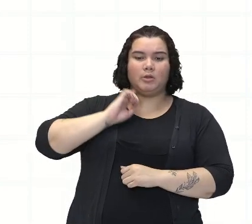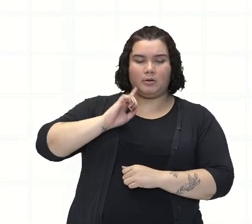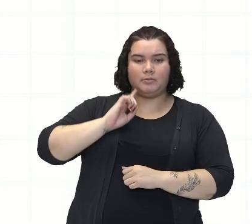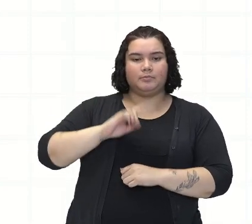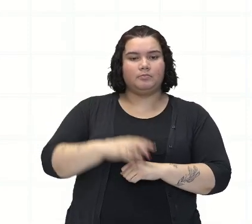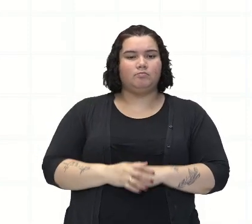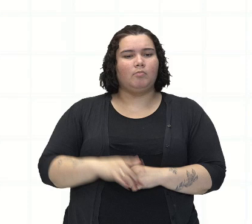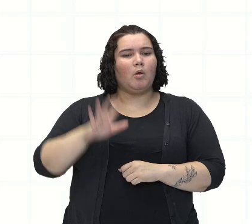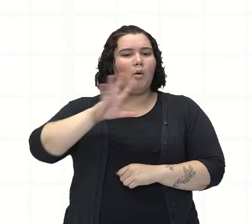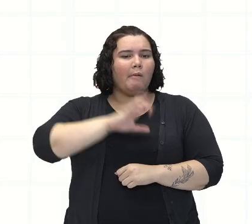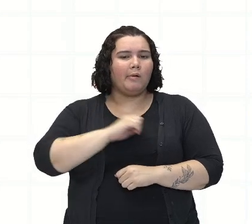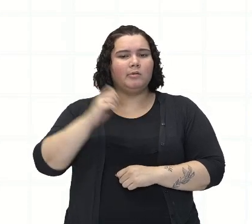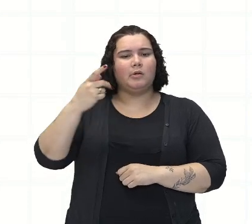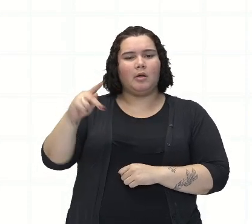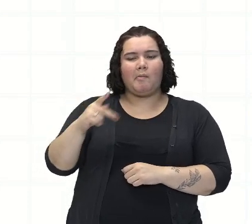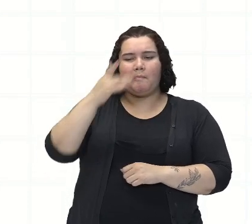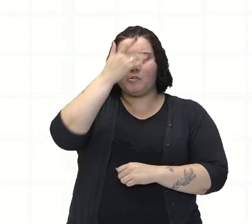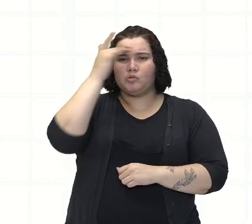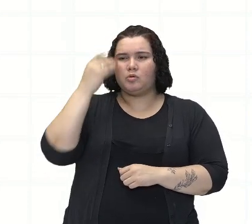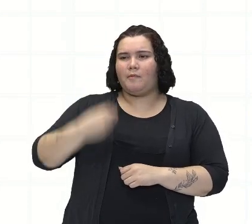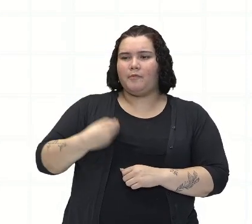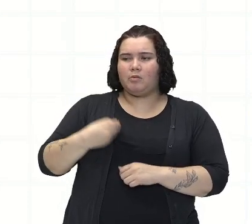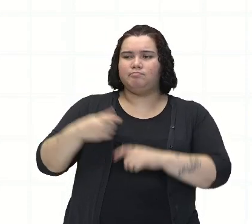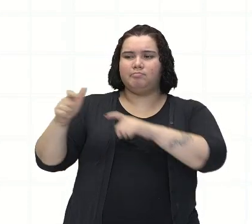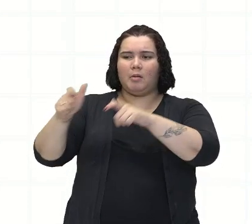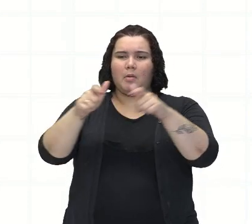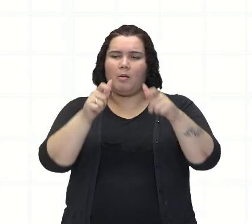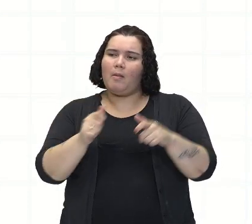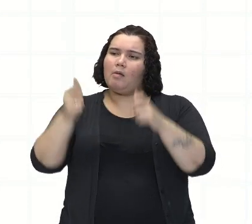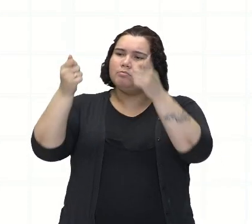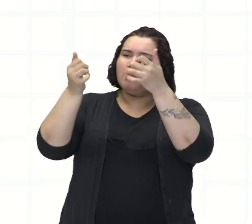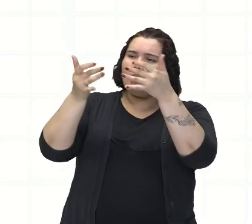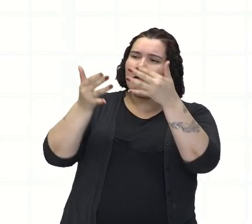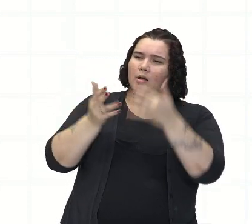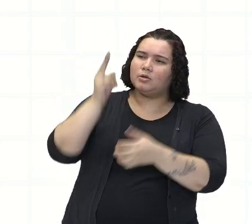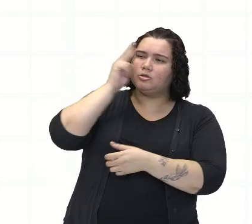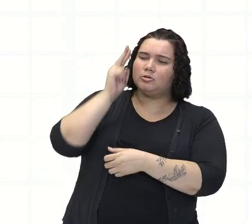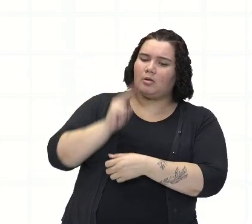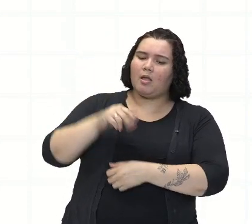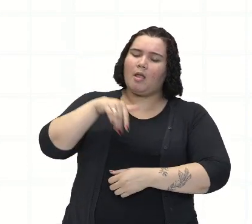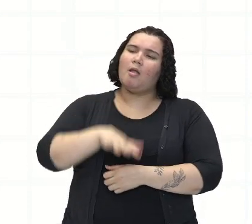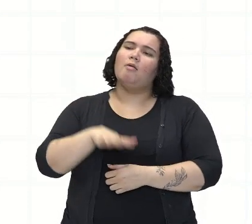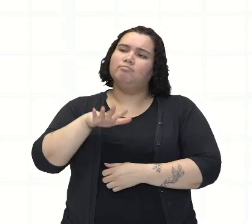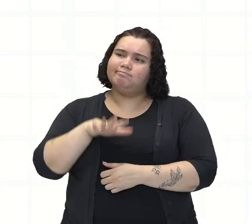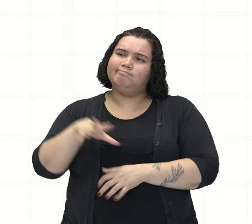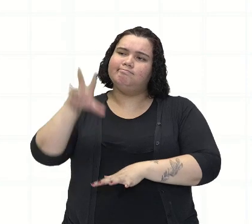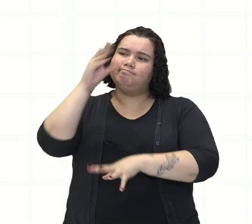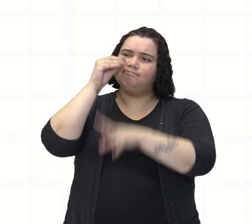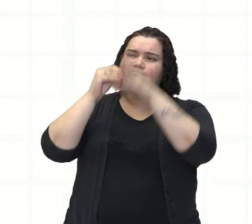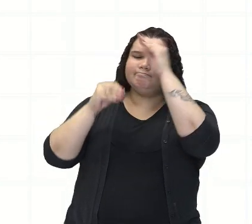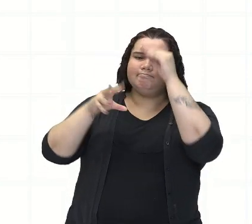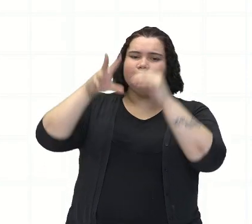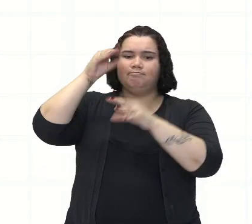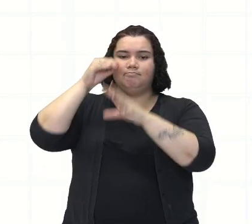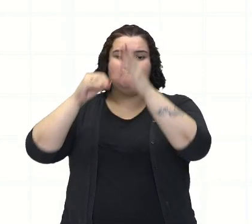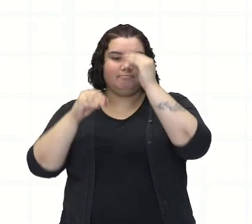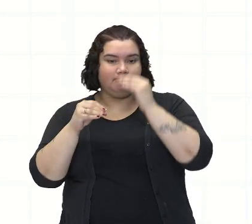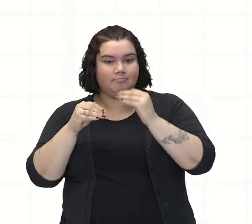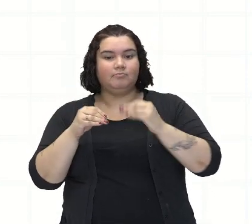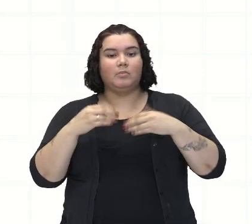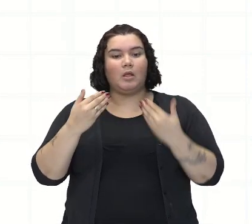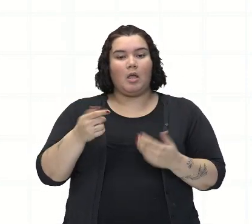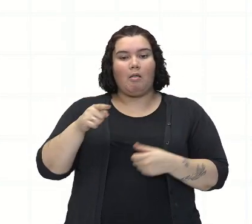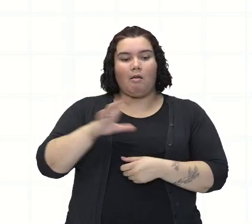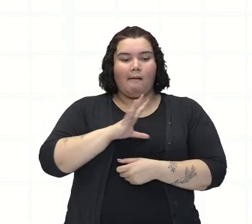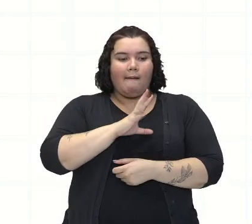ouvir as histórias contadas por aqueles moradores, despertou nele algum amor pela literatura, ele escreveu bastante, embora a formação dele não